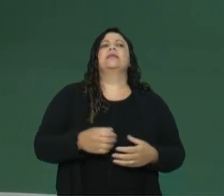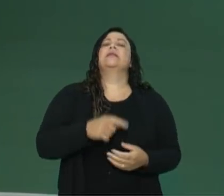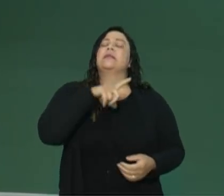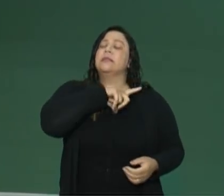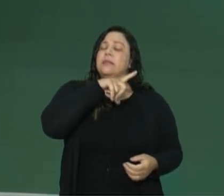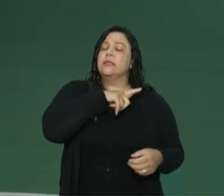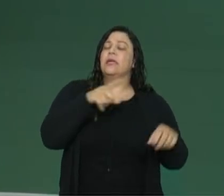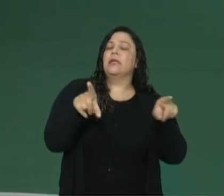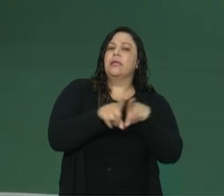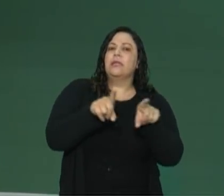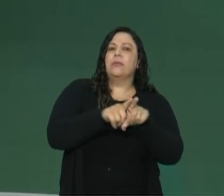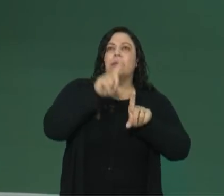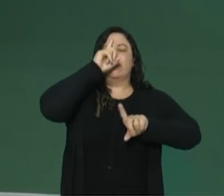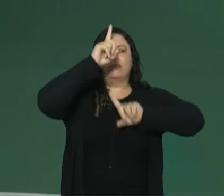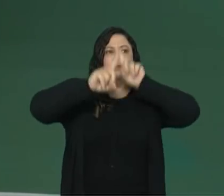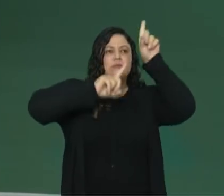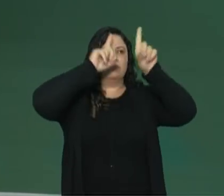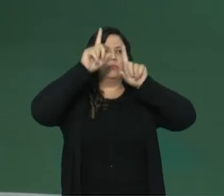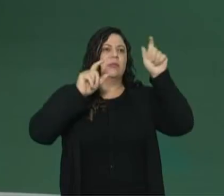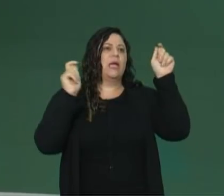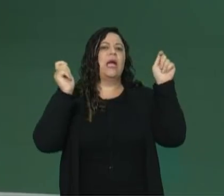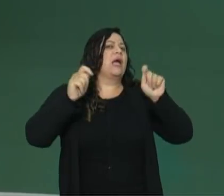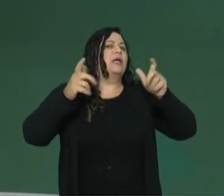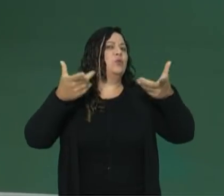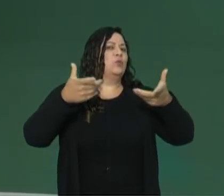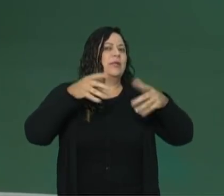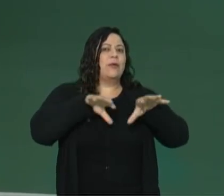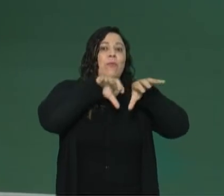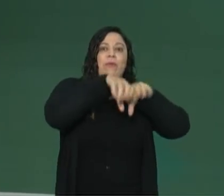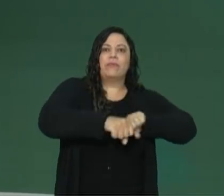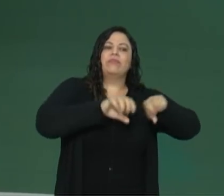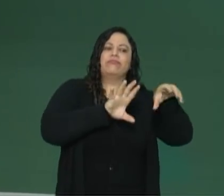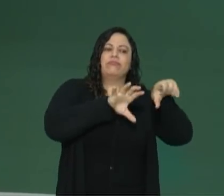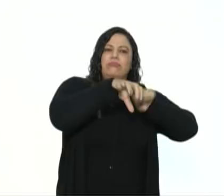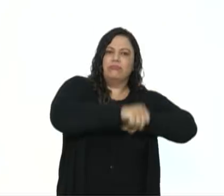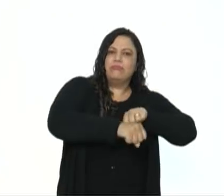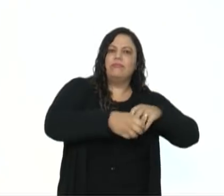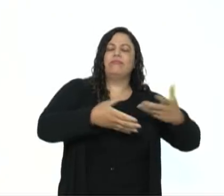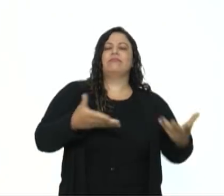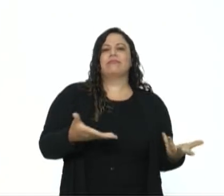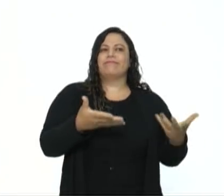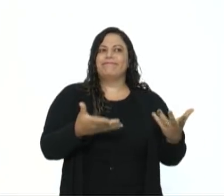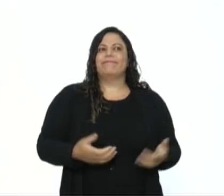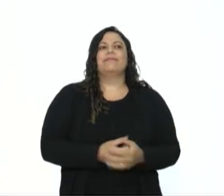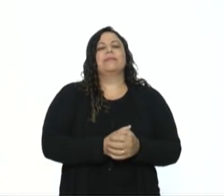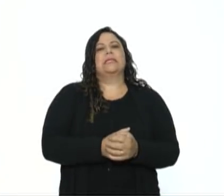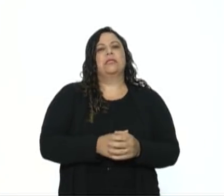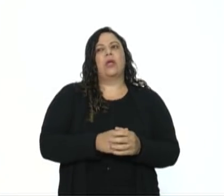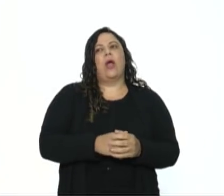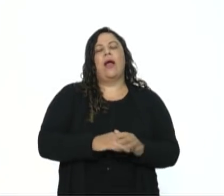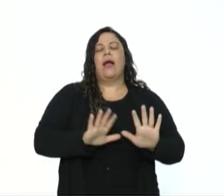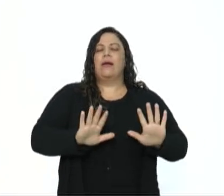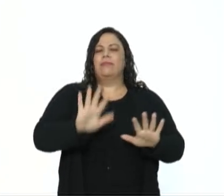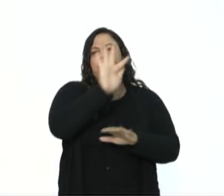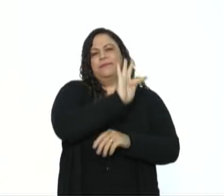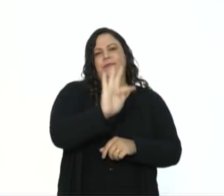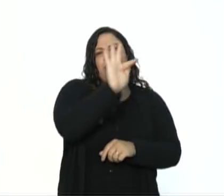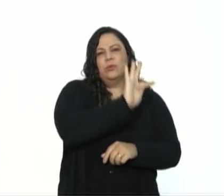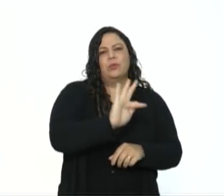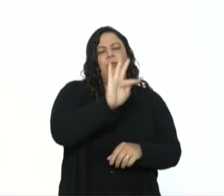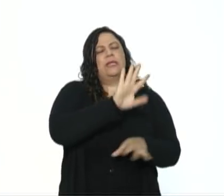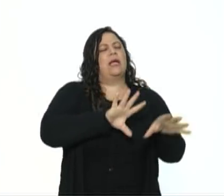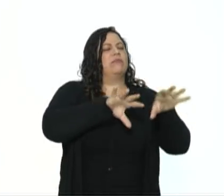quê? Uma ideia que você tem aqui, uma ideia de uma formatura, de repente de uma graduação, então talvez